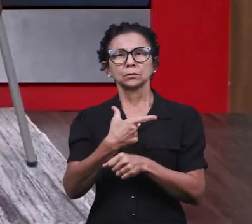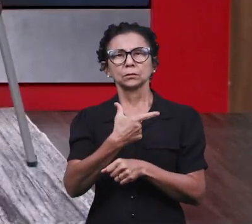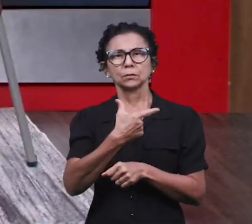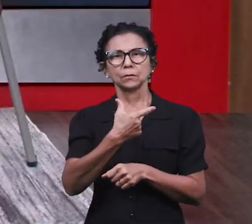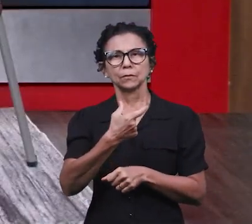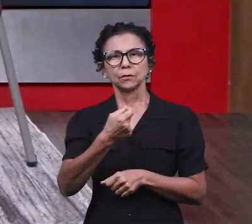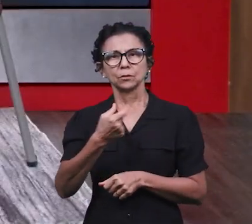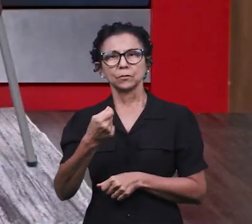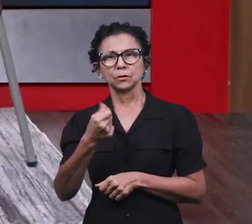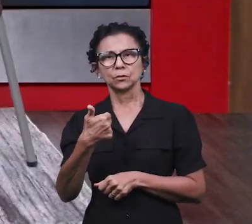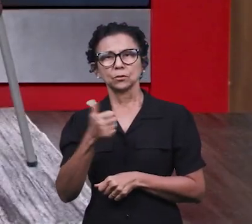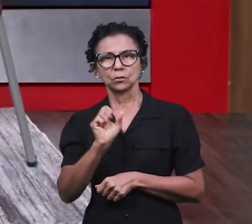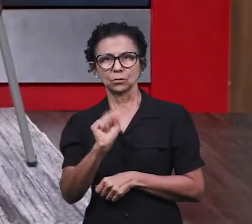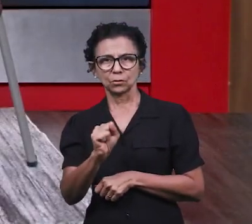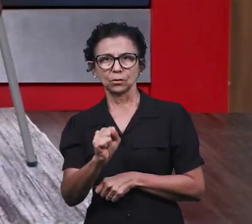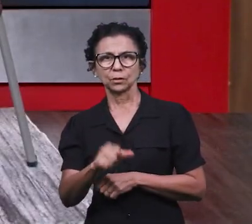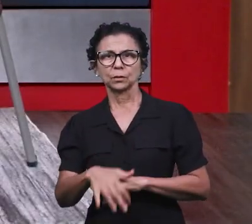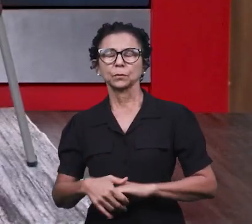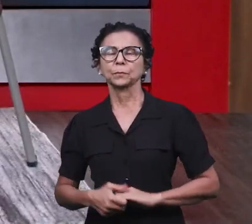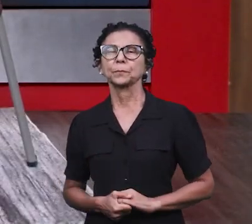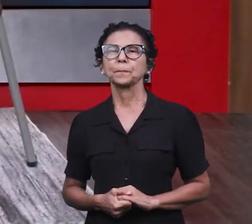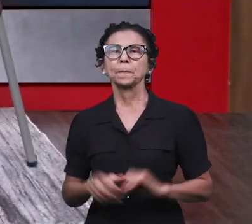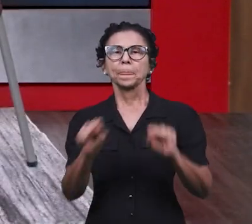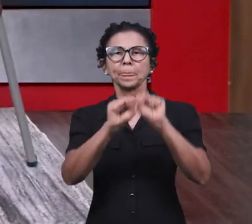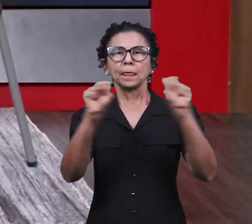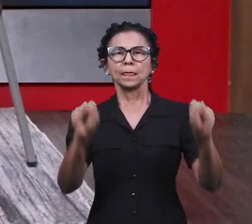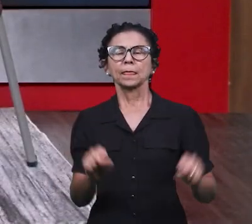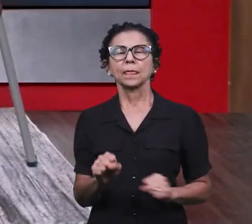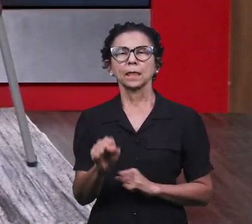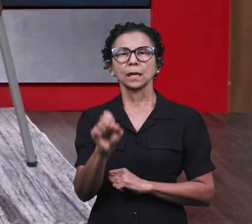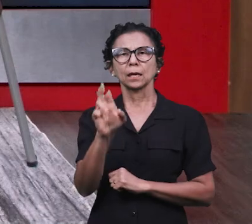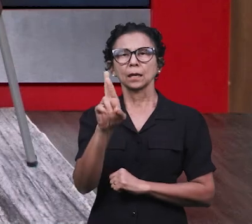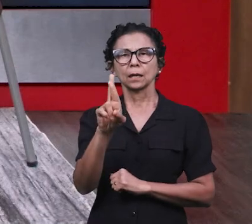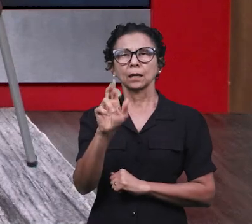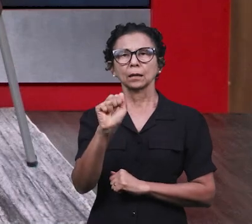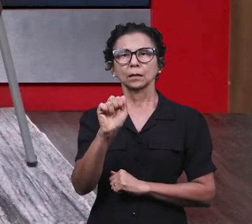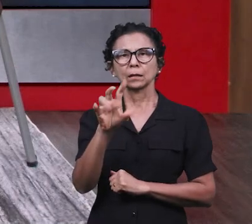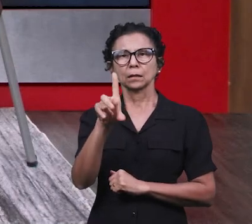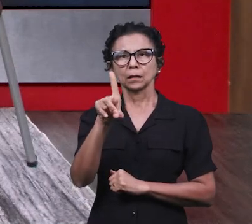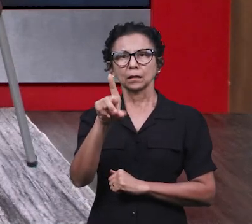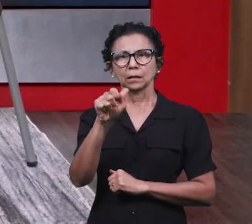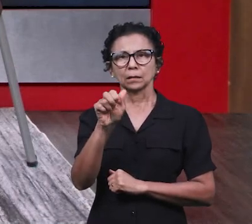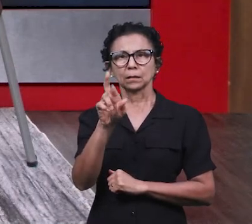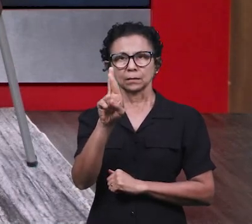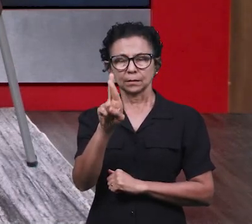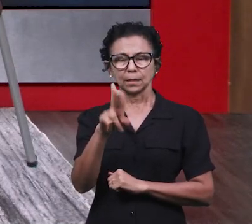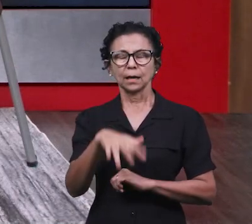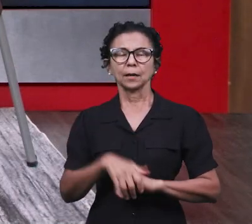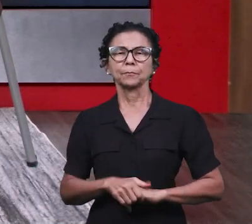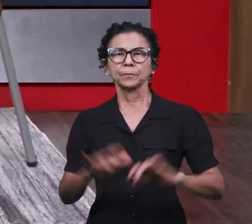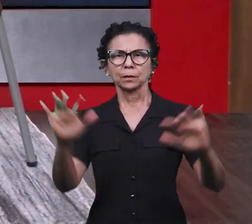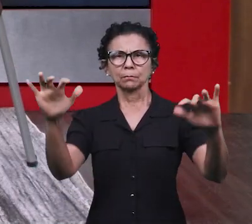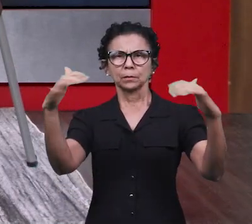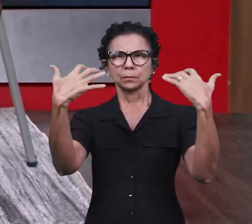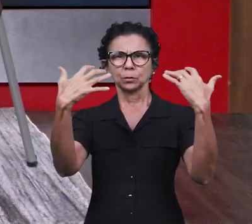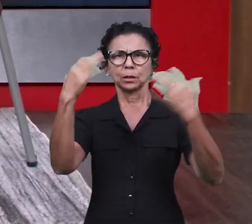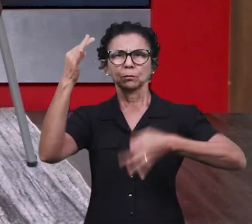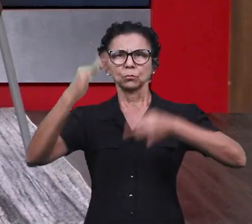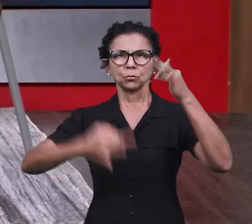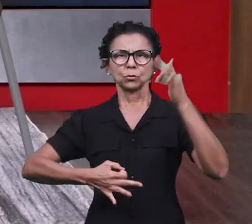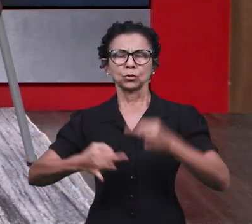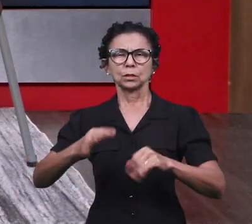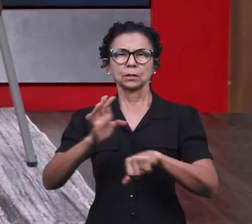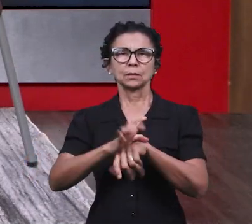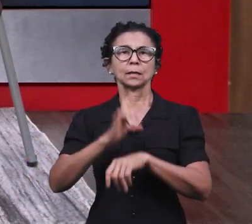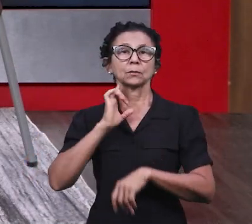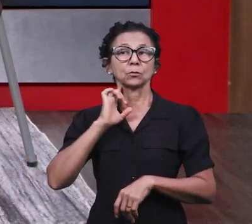Radar, que ele foi utilizado pelo Tribunal de Justiça de Minas Gerais, que ele pegou cerca de 280